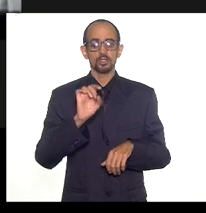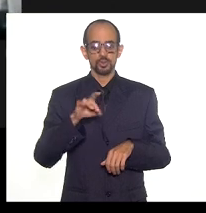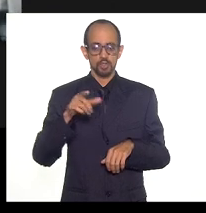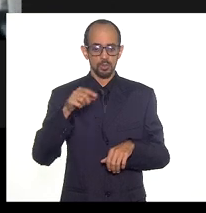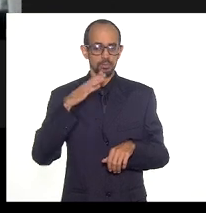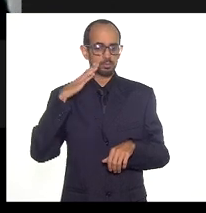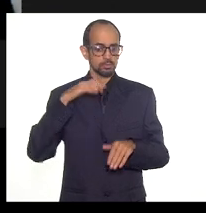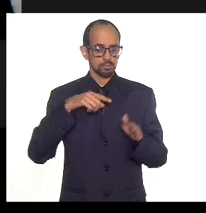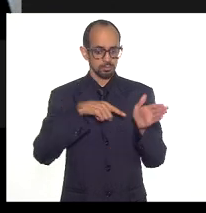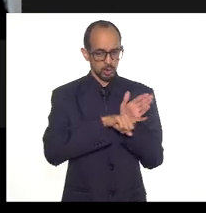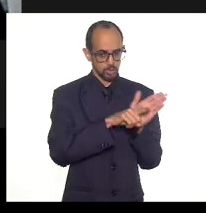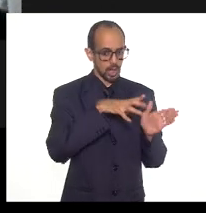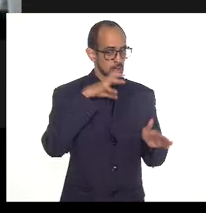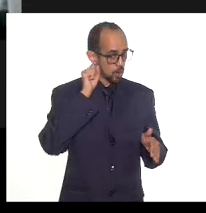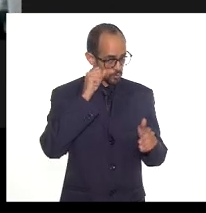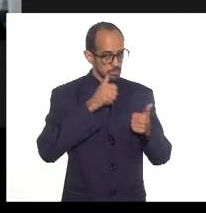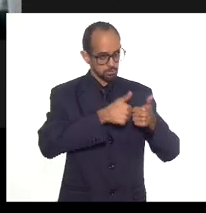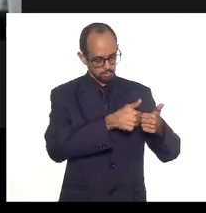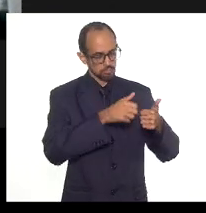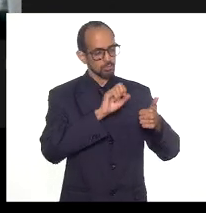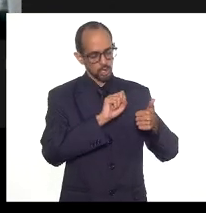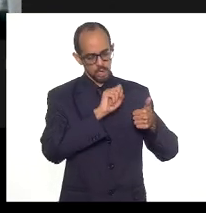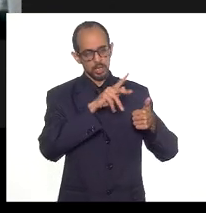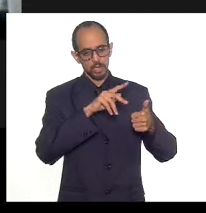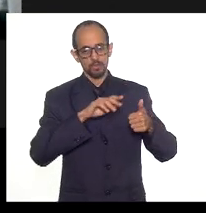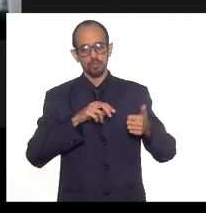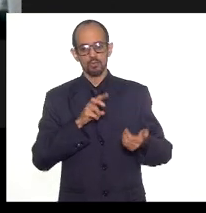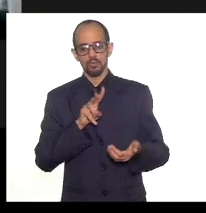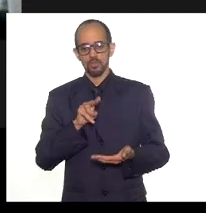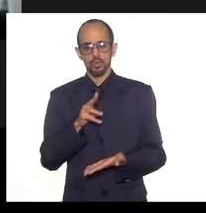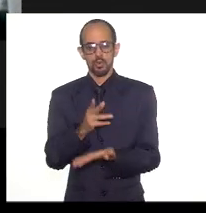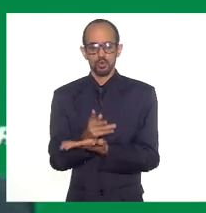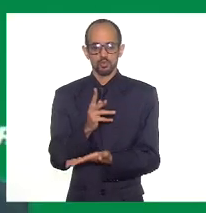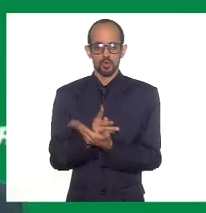Ok, aqui na tela, tá bom. Vou continuar, então.